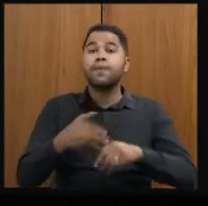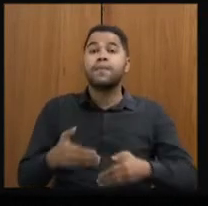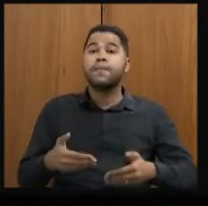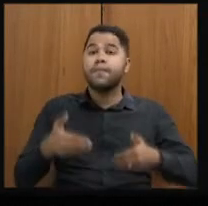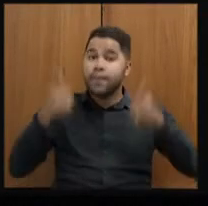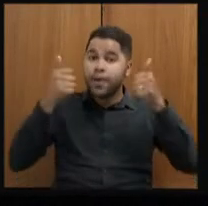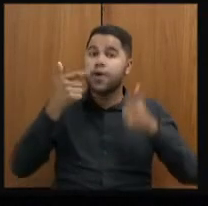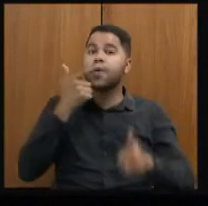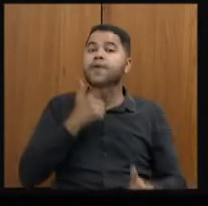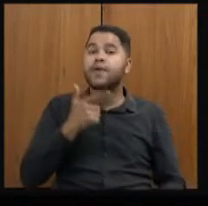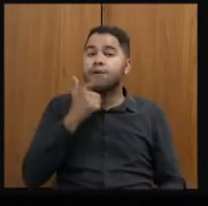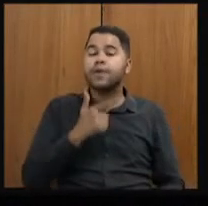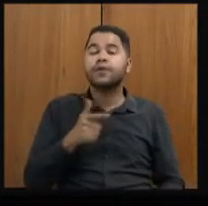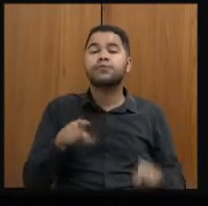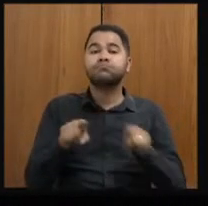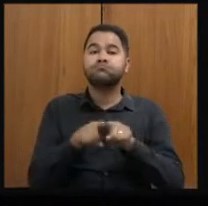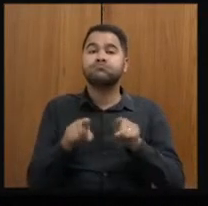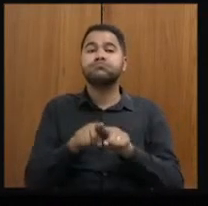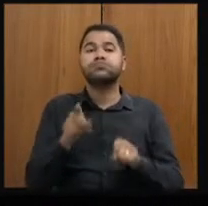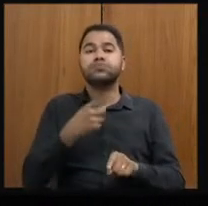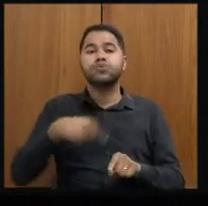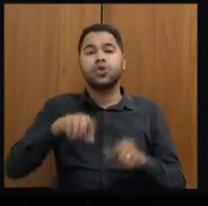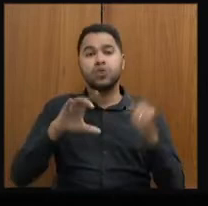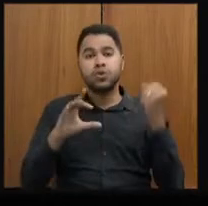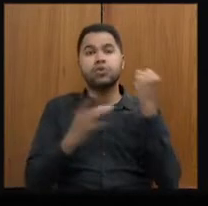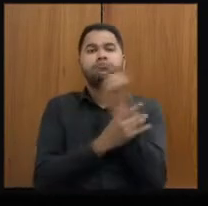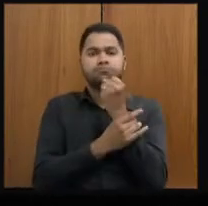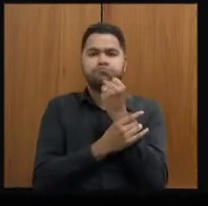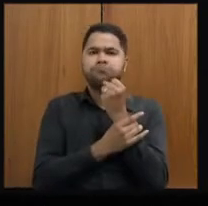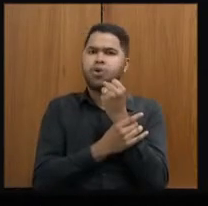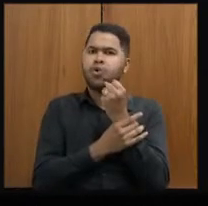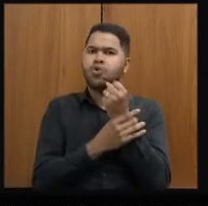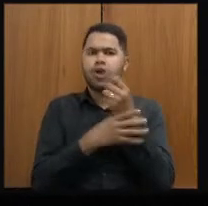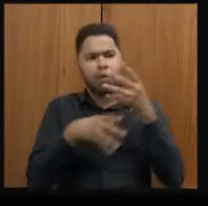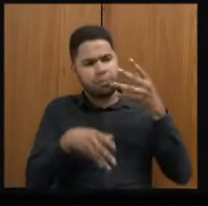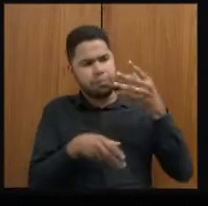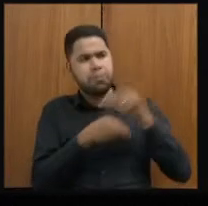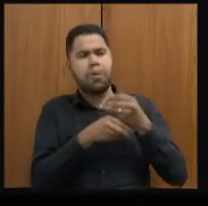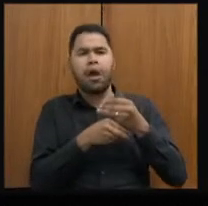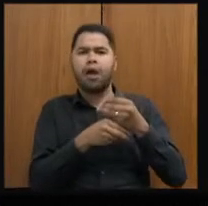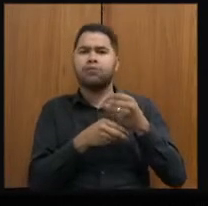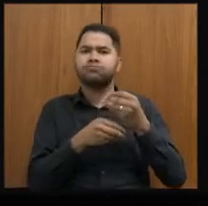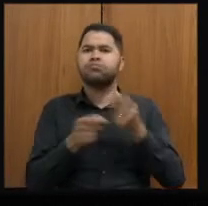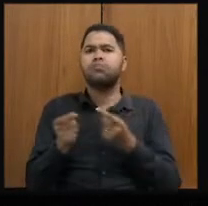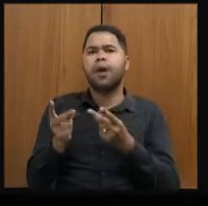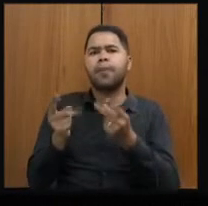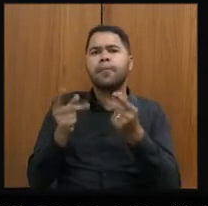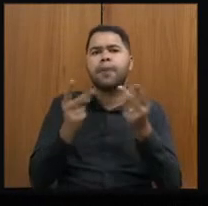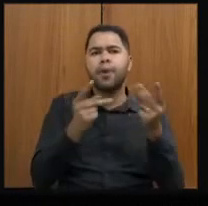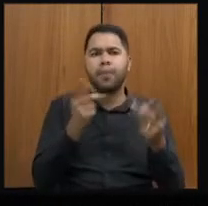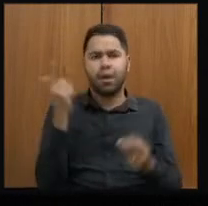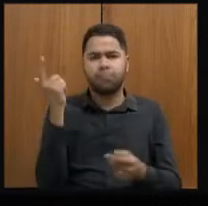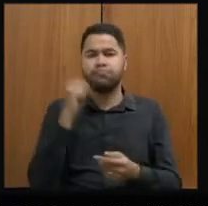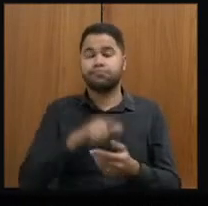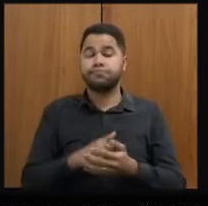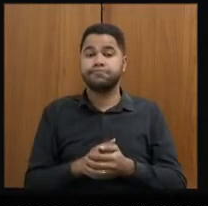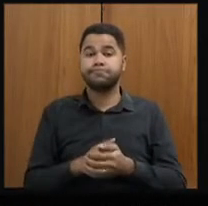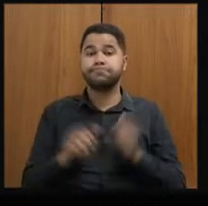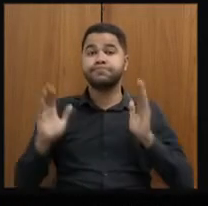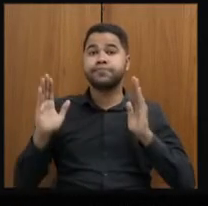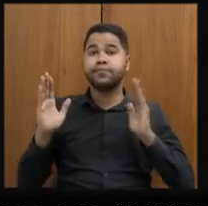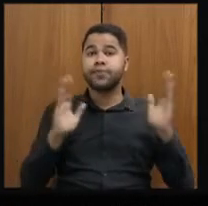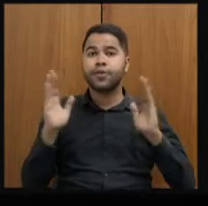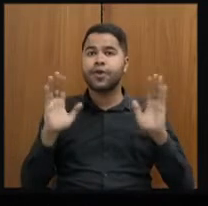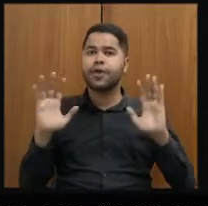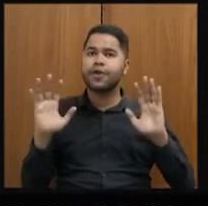queijos e com isso nós estamos segurando sem a pegar de um mercado garantido por esse produtos e durante as